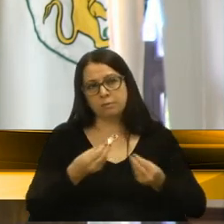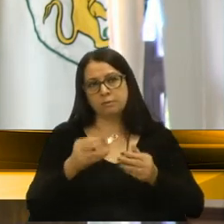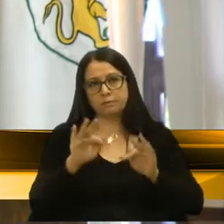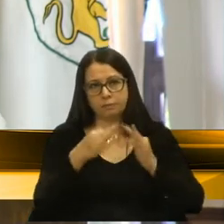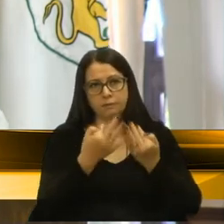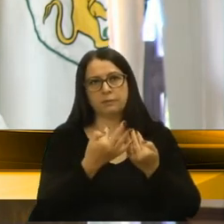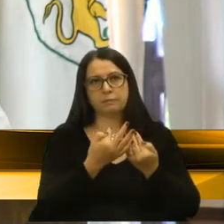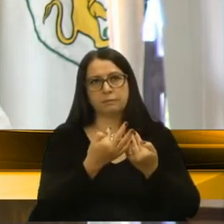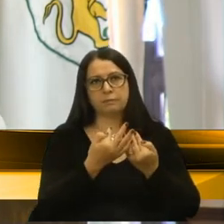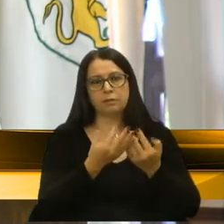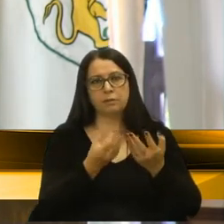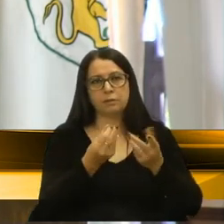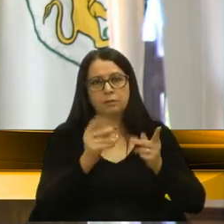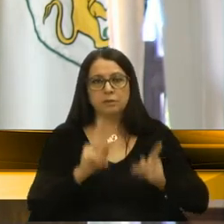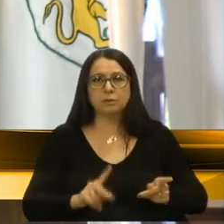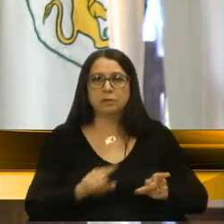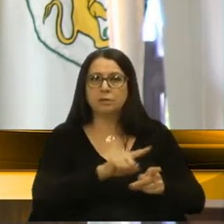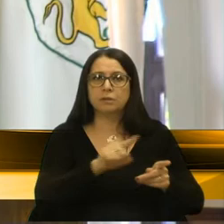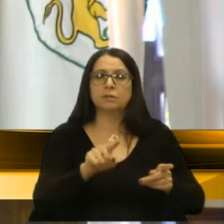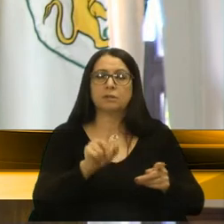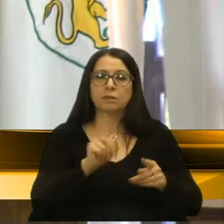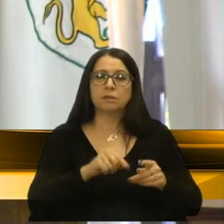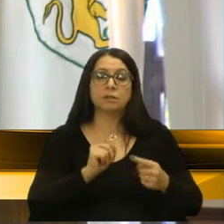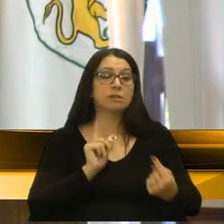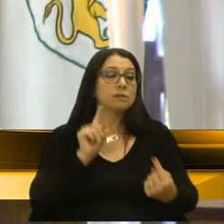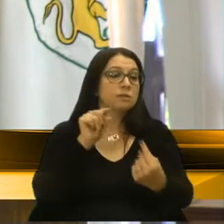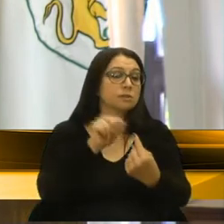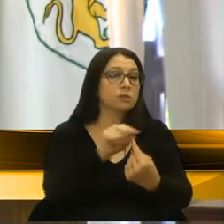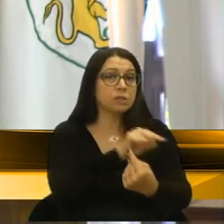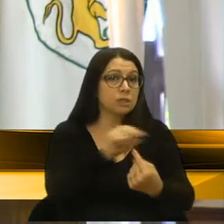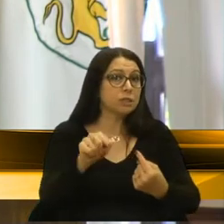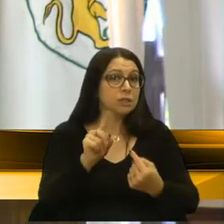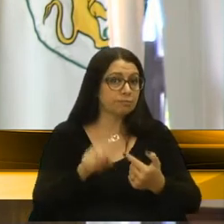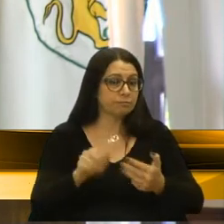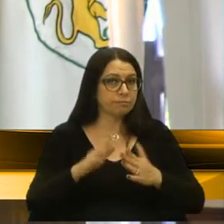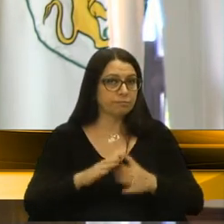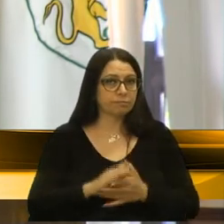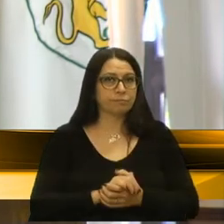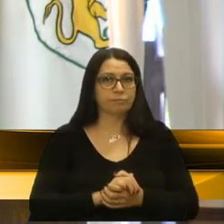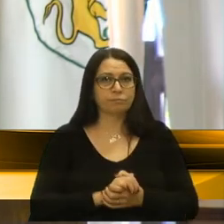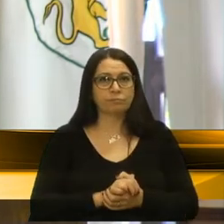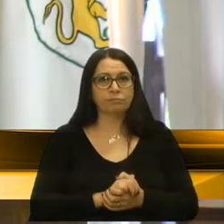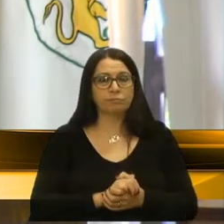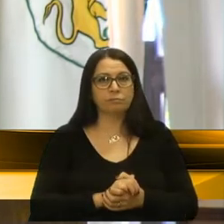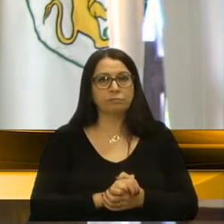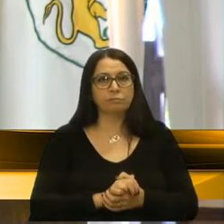famílias, muitas pessoas, e esse é o intuito de nós estar aqui nessa casa.